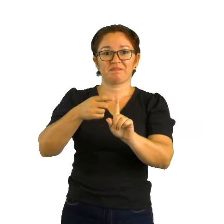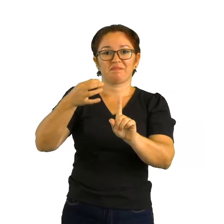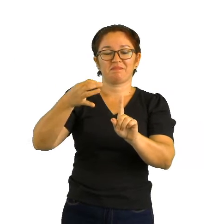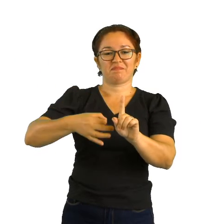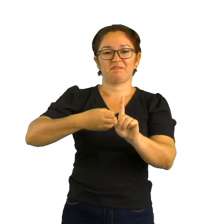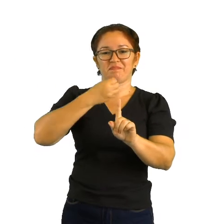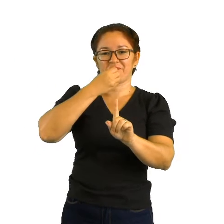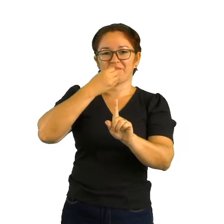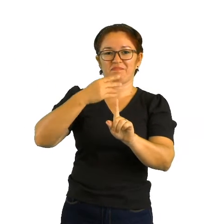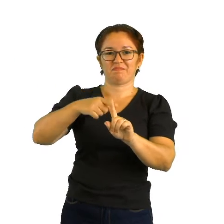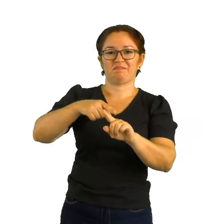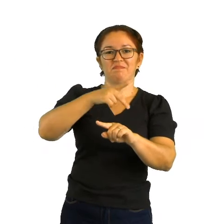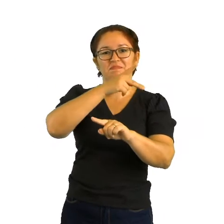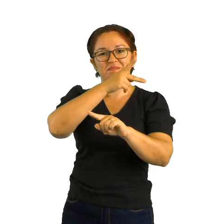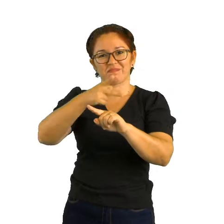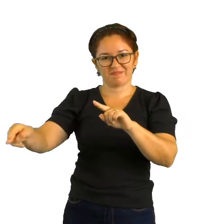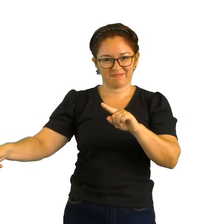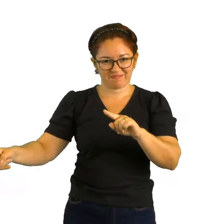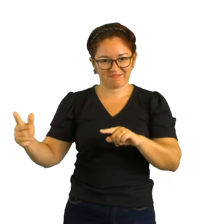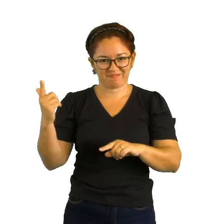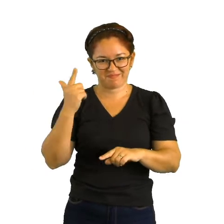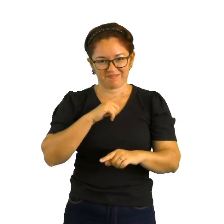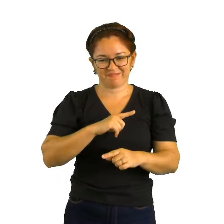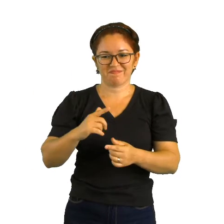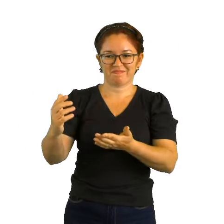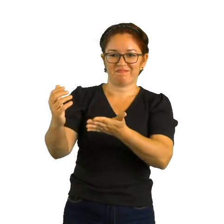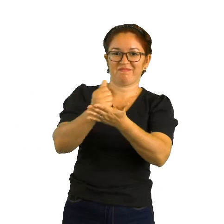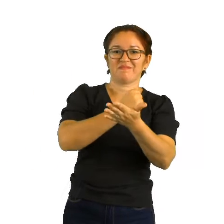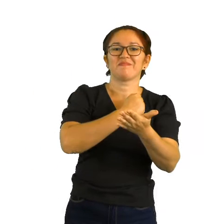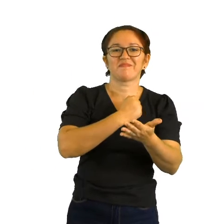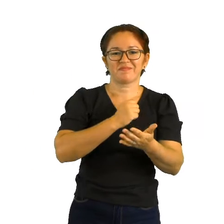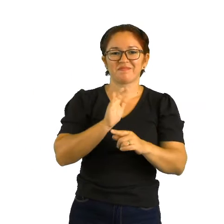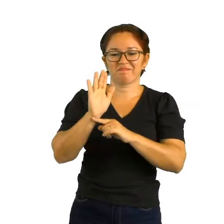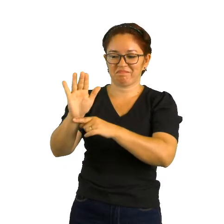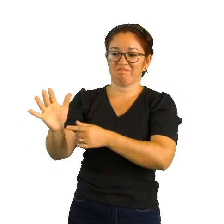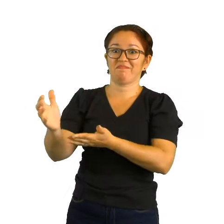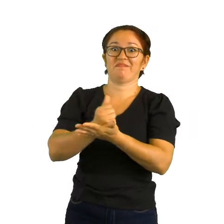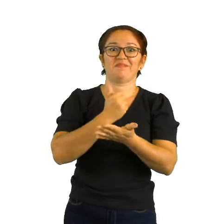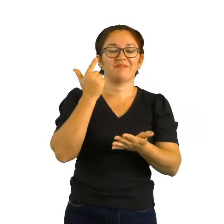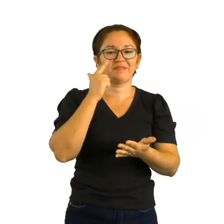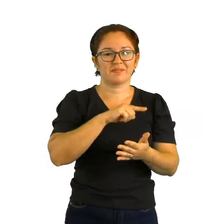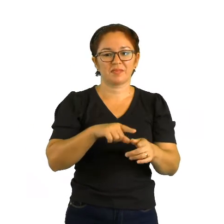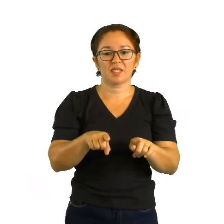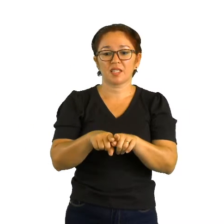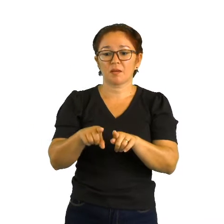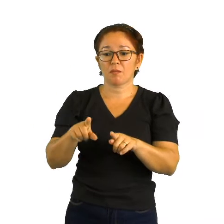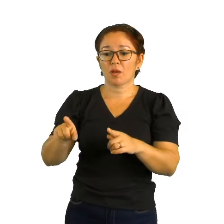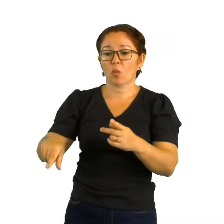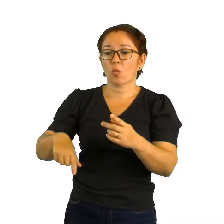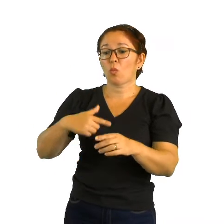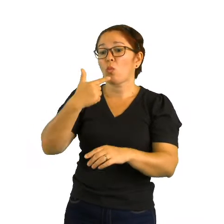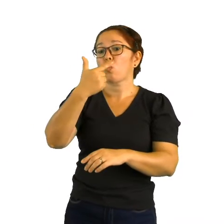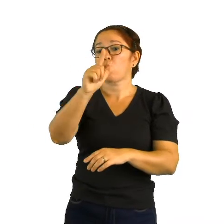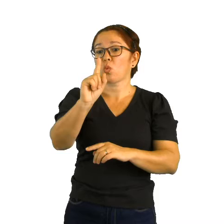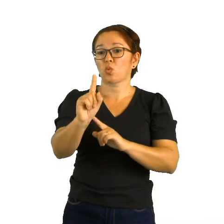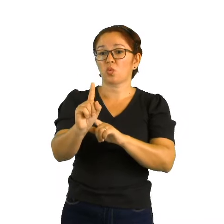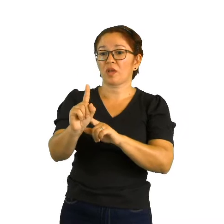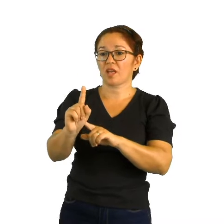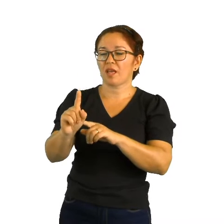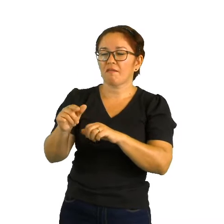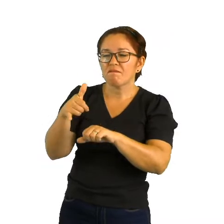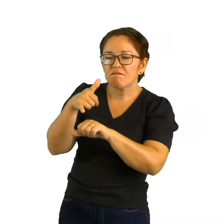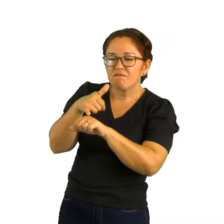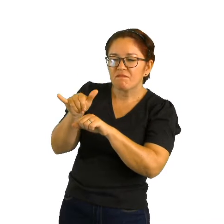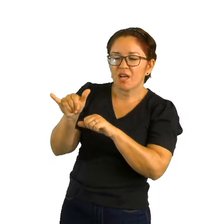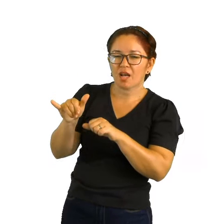restabelecer a situação inicial de paz. E temos o falso herói, tenta se passar por